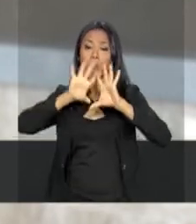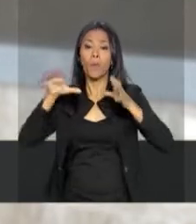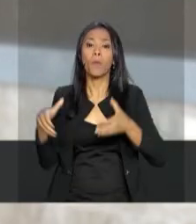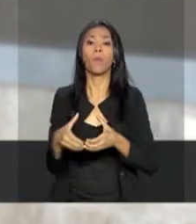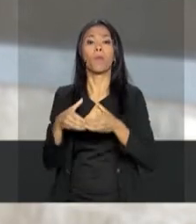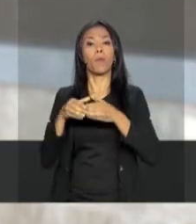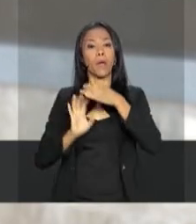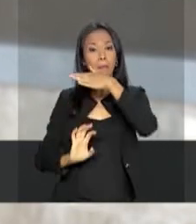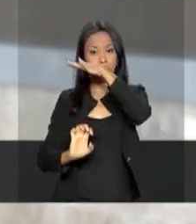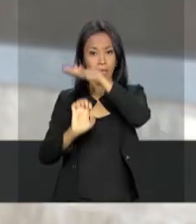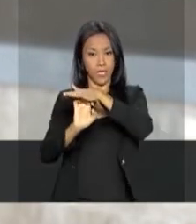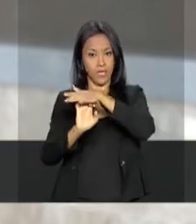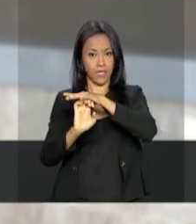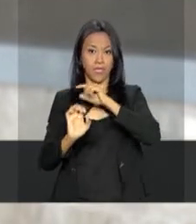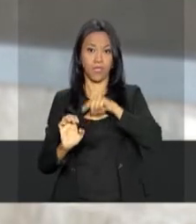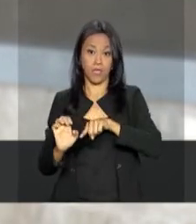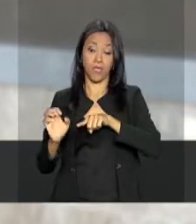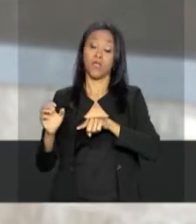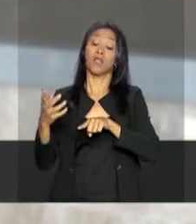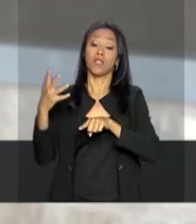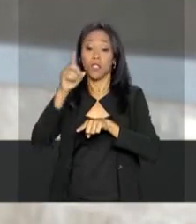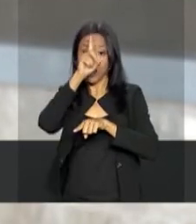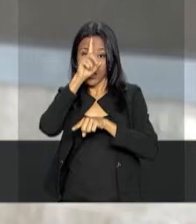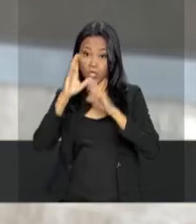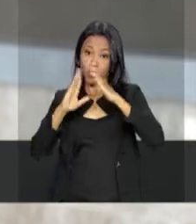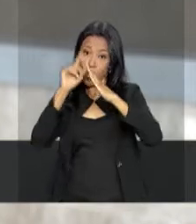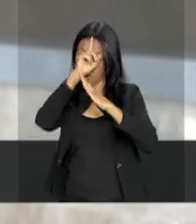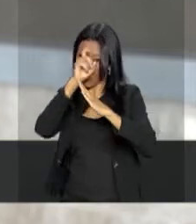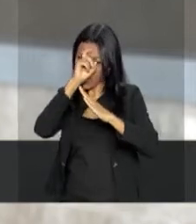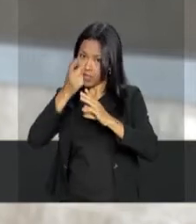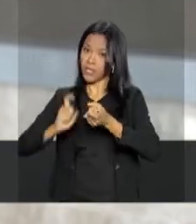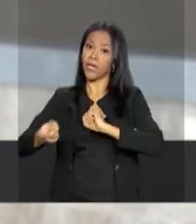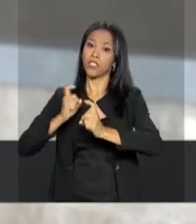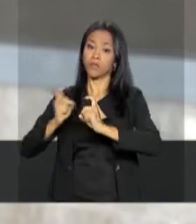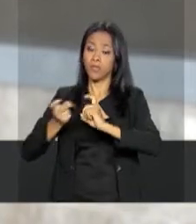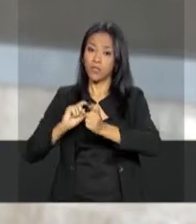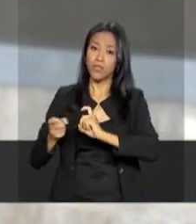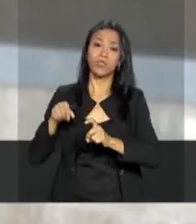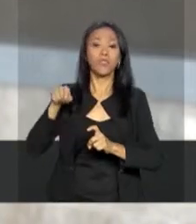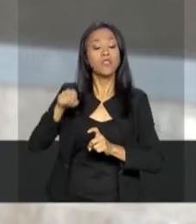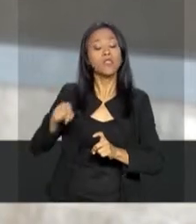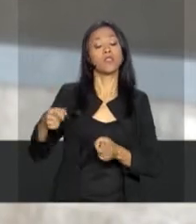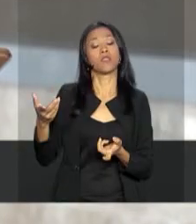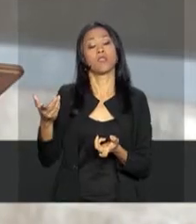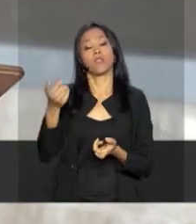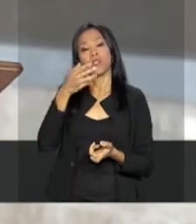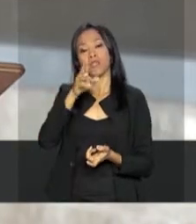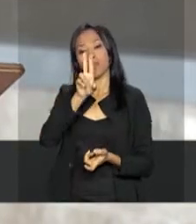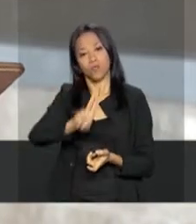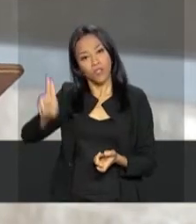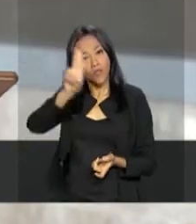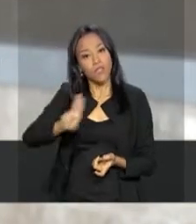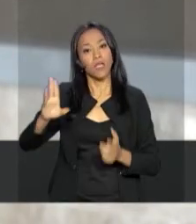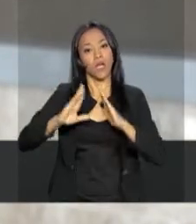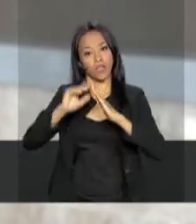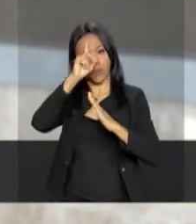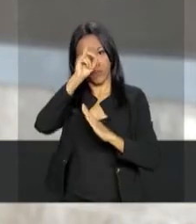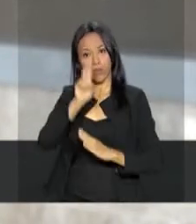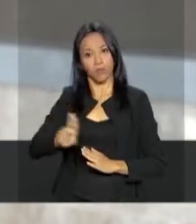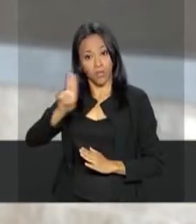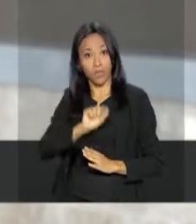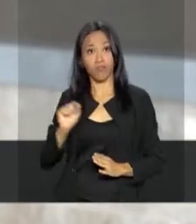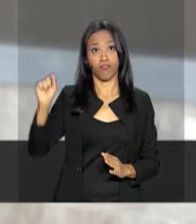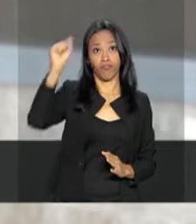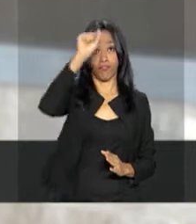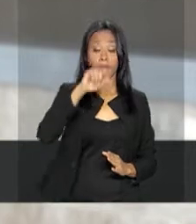vínculo o ministério da educação que administra os hospitais universitários federais a idéia é diminuir o impacto